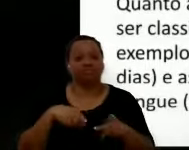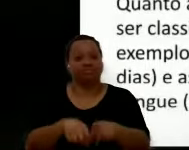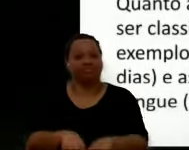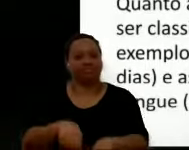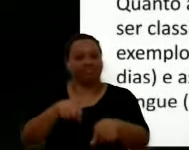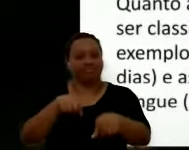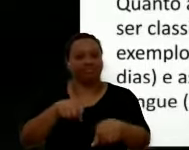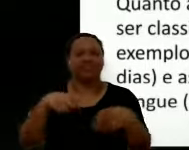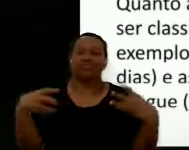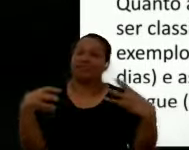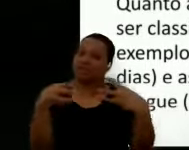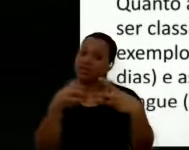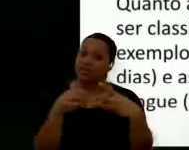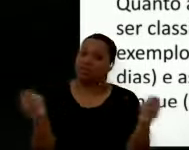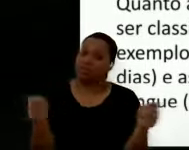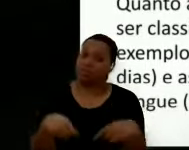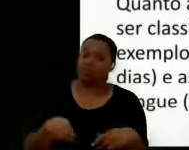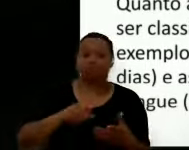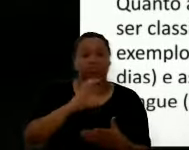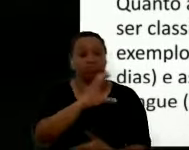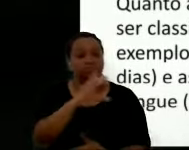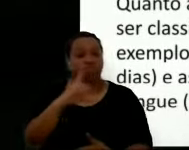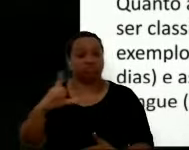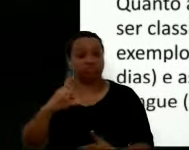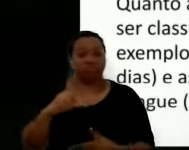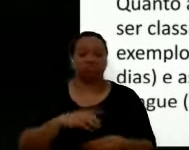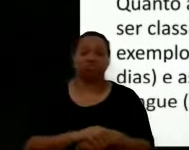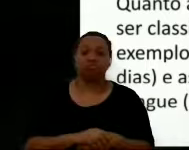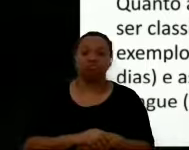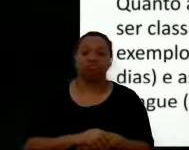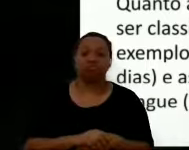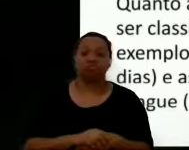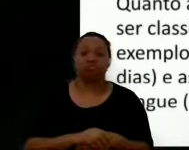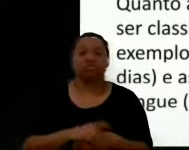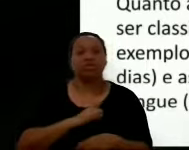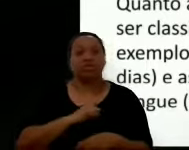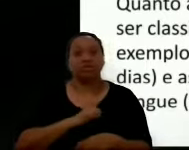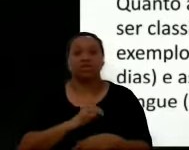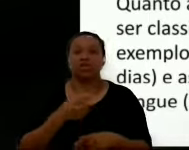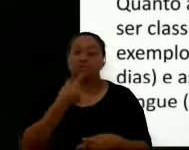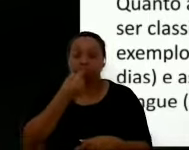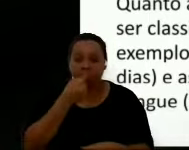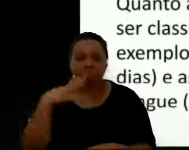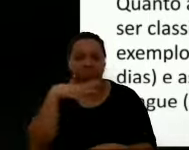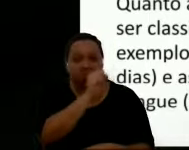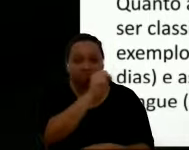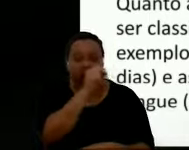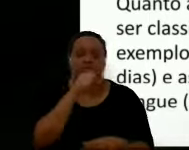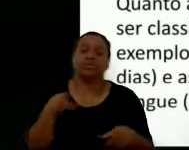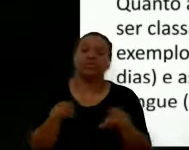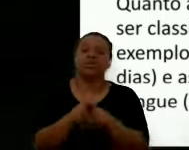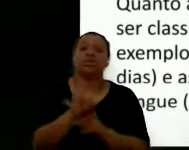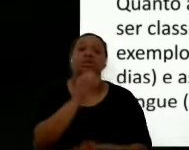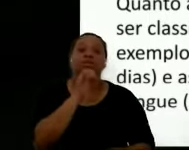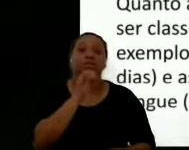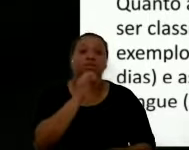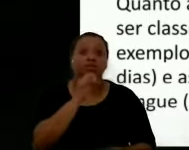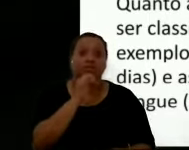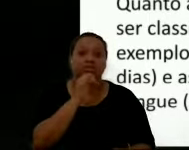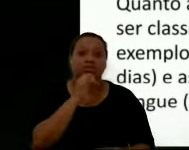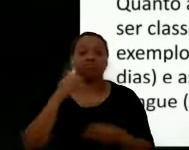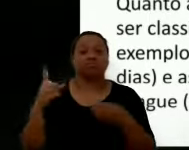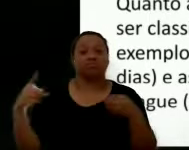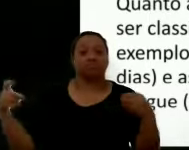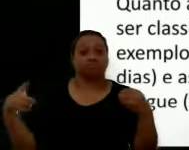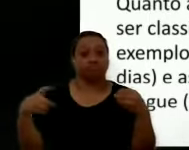vida. Quanto à longevidade das células, estas podem ser classificadas em lábeis, curta